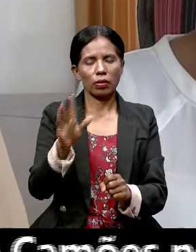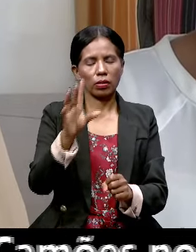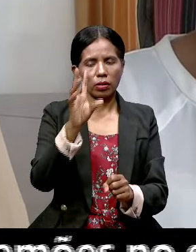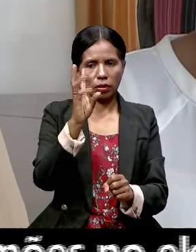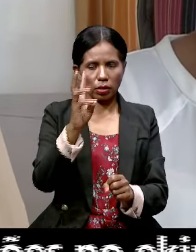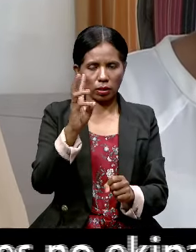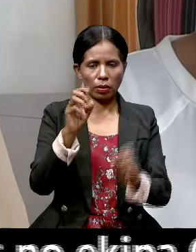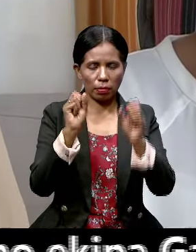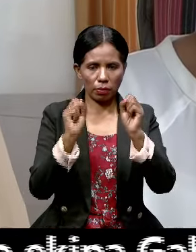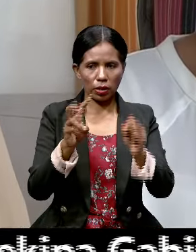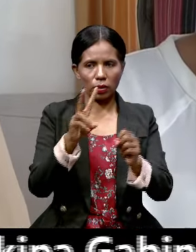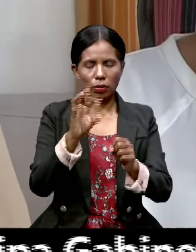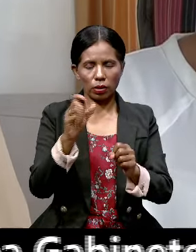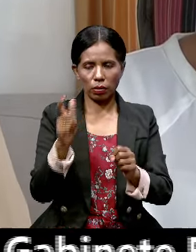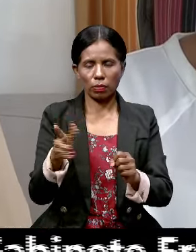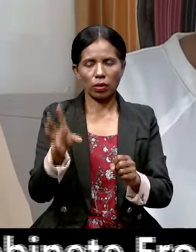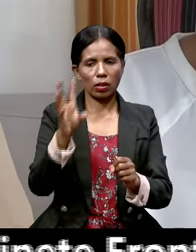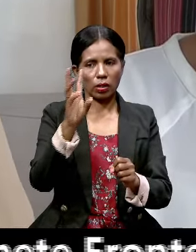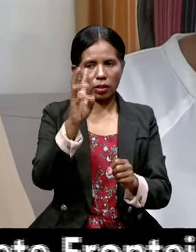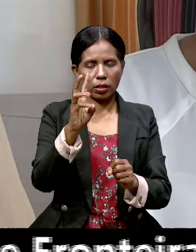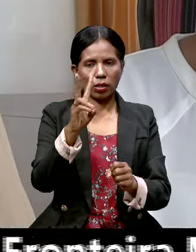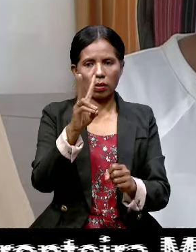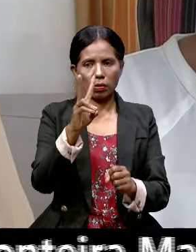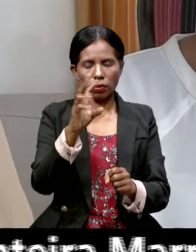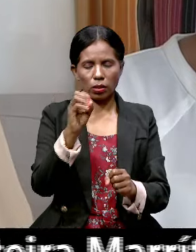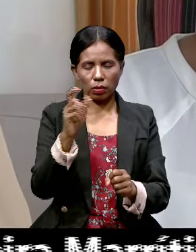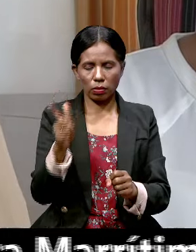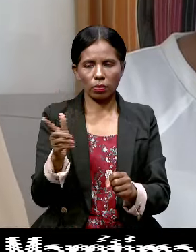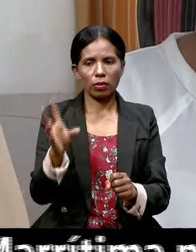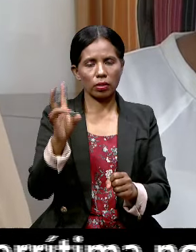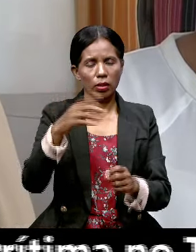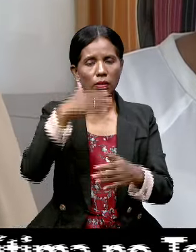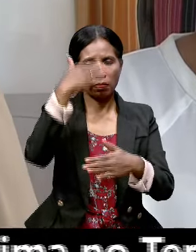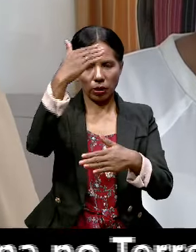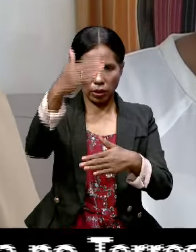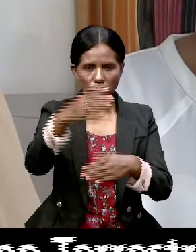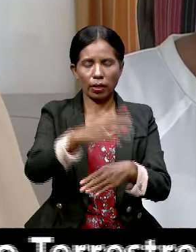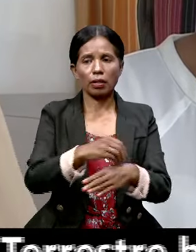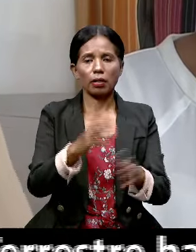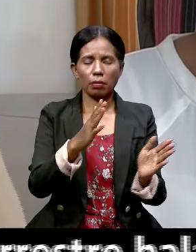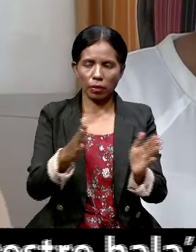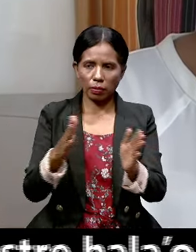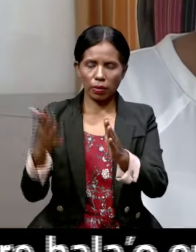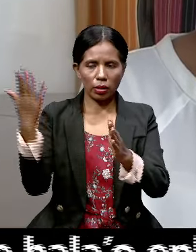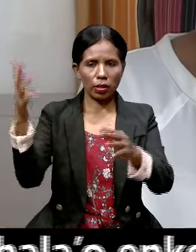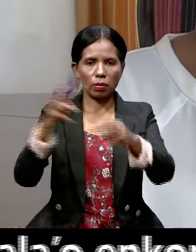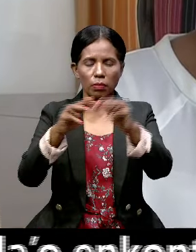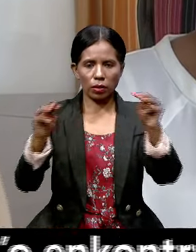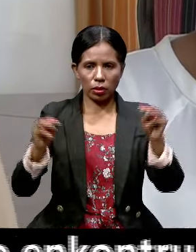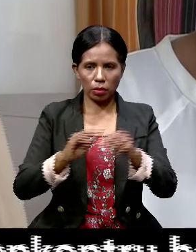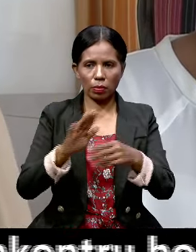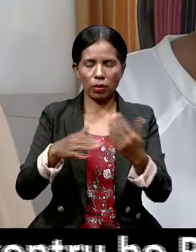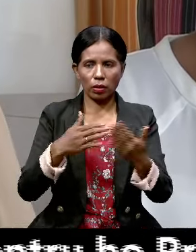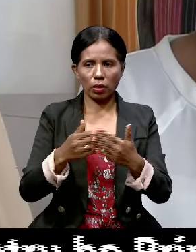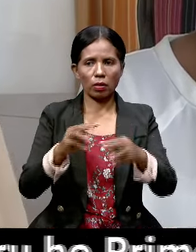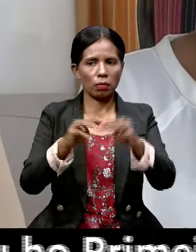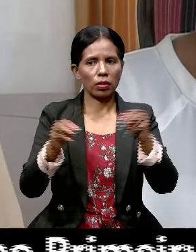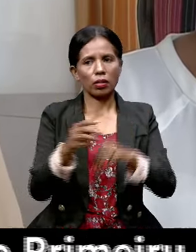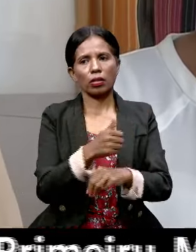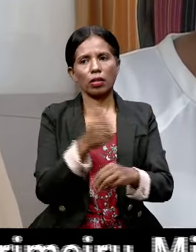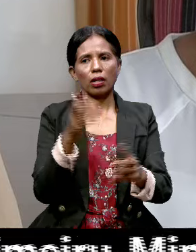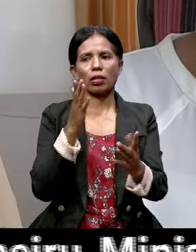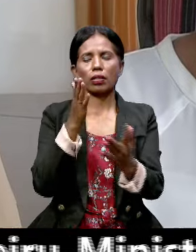Bele acontecia 2026 ou ia 2027 palete. Depende da preparação e município ser. Município ser, né? Tu